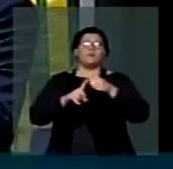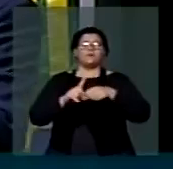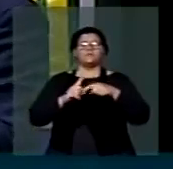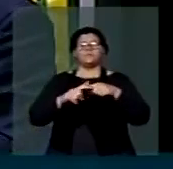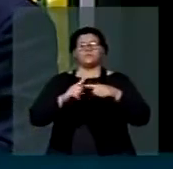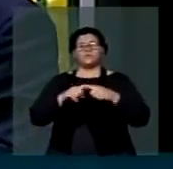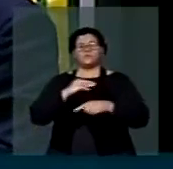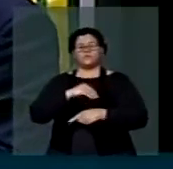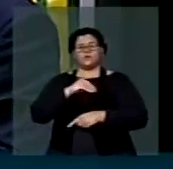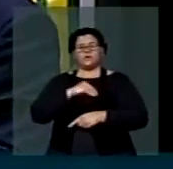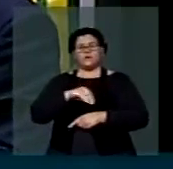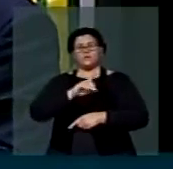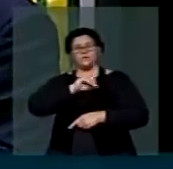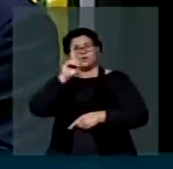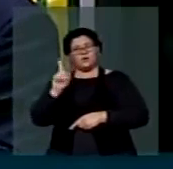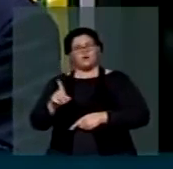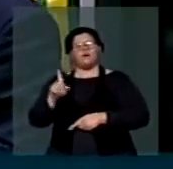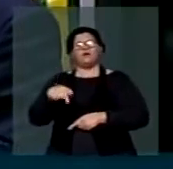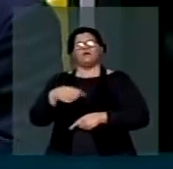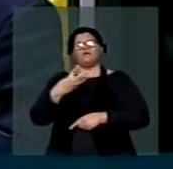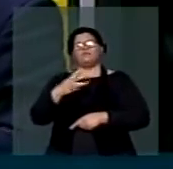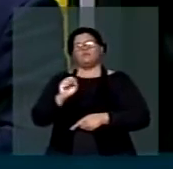de $38.